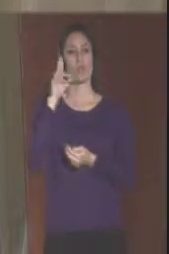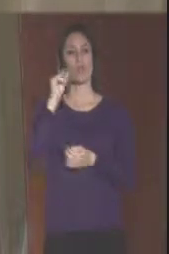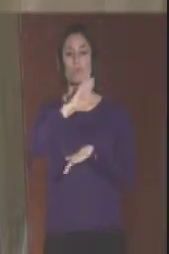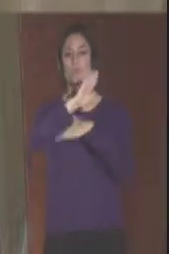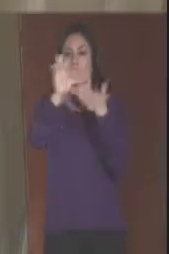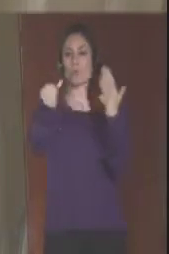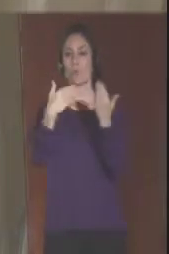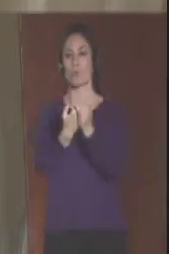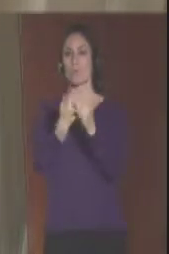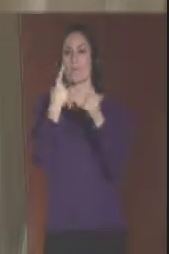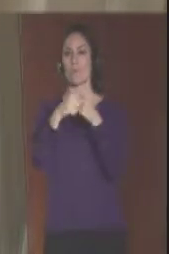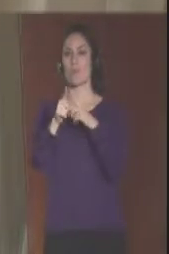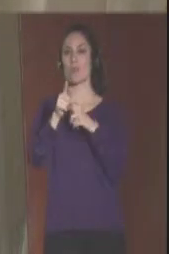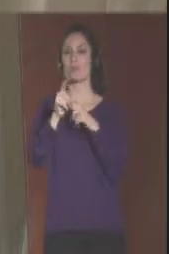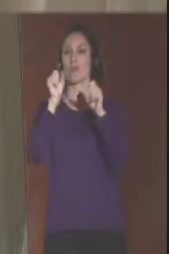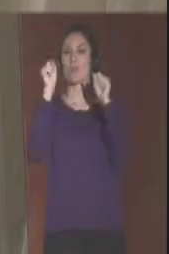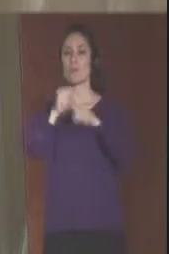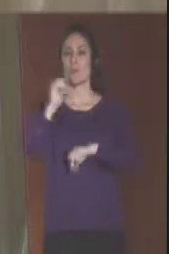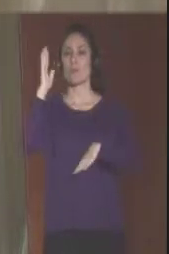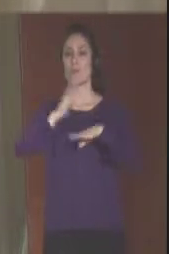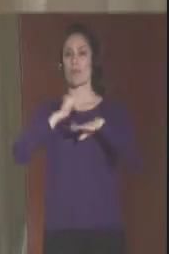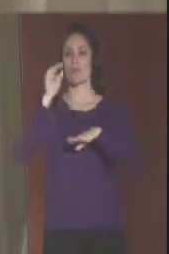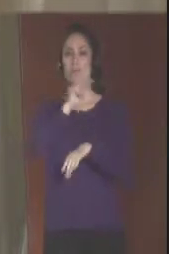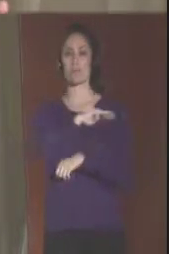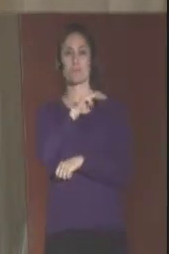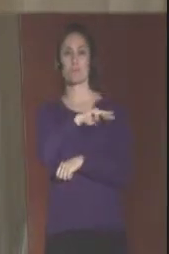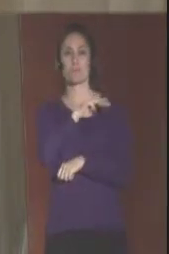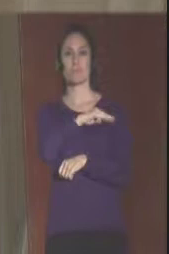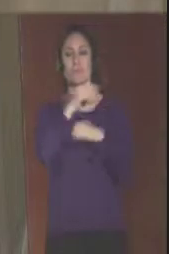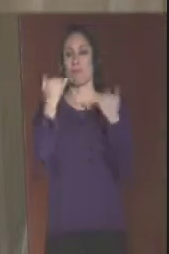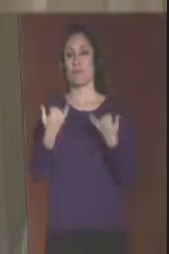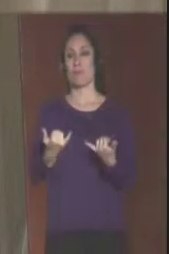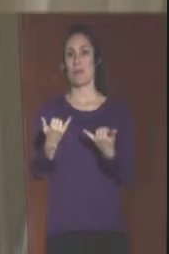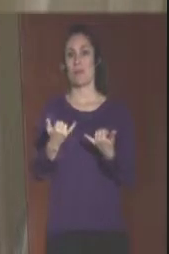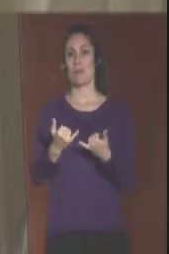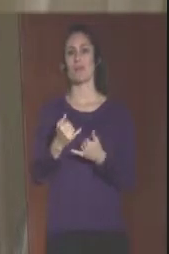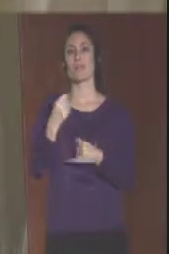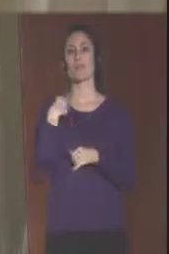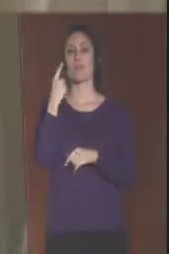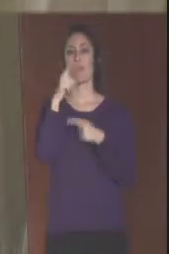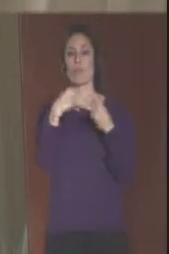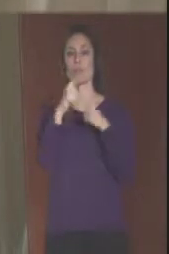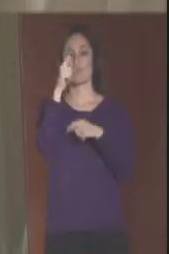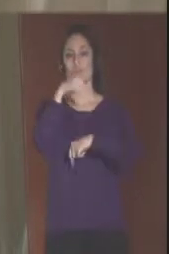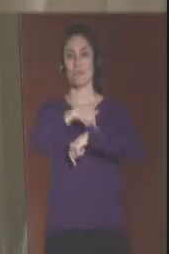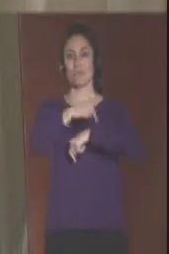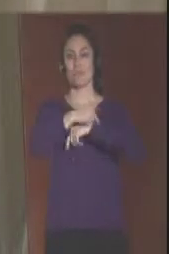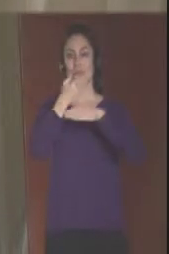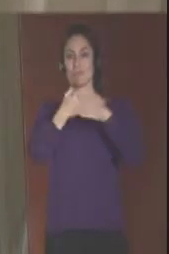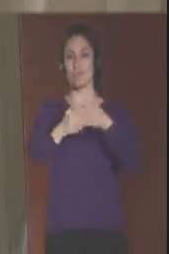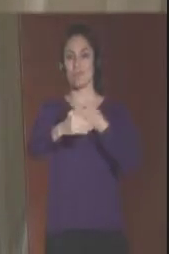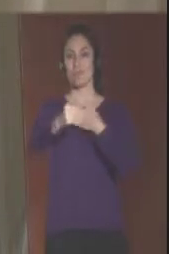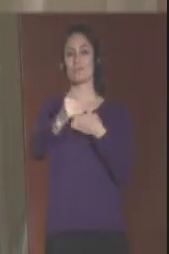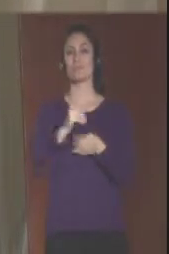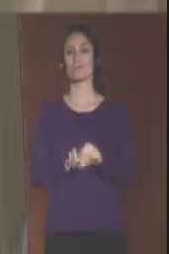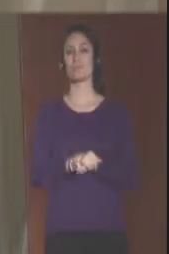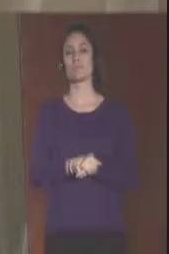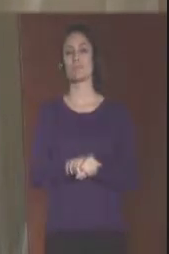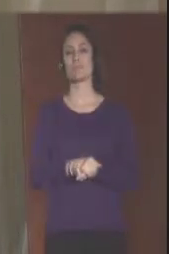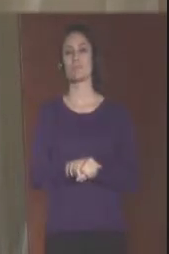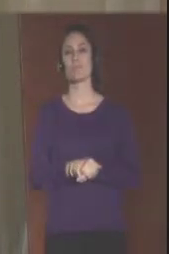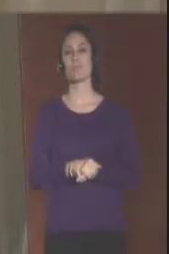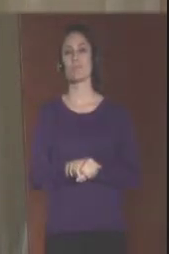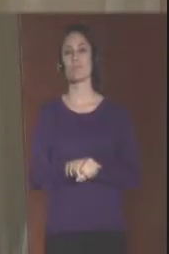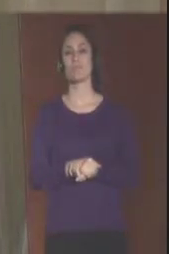que os municípios enfrentam hoje é que por um bom período o crescimento ele não foi atrelado à parte